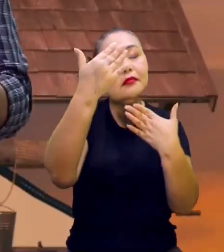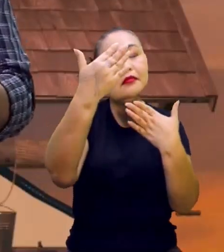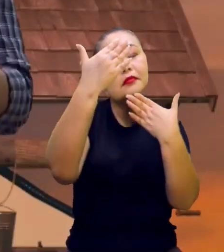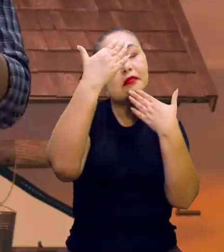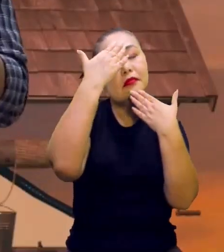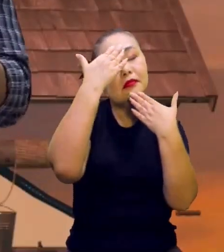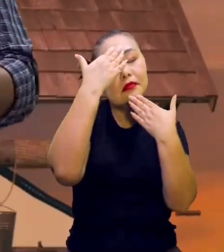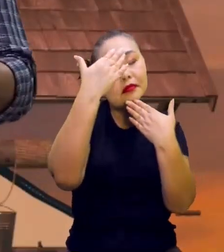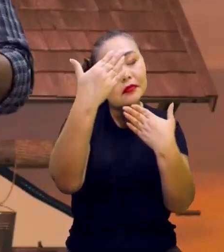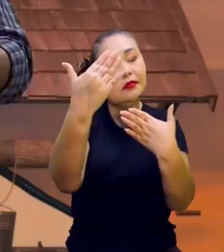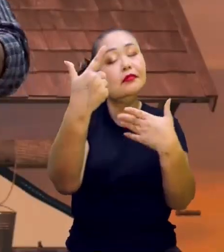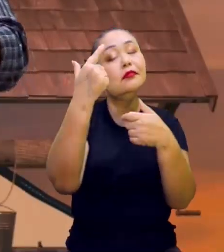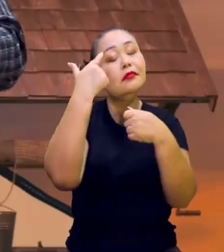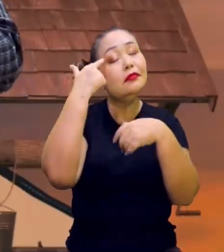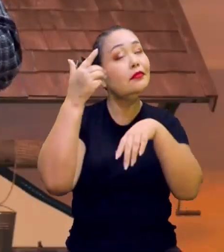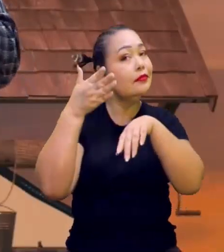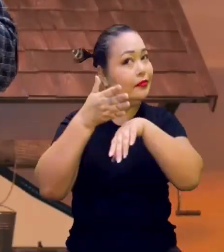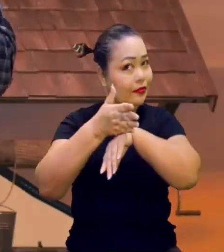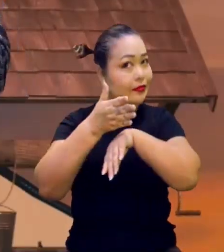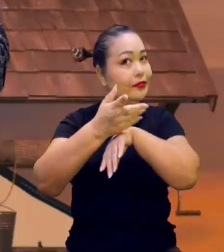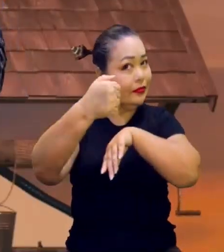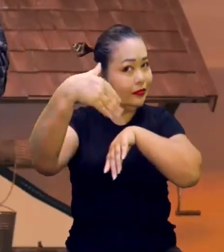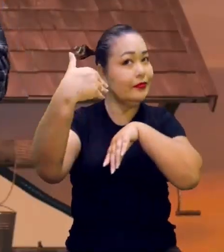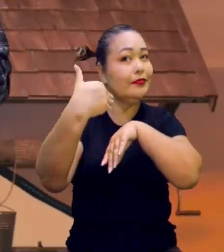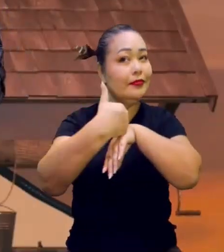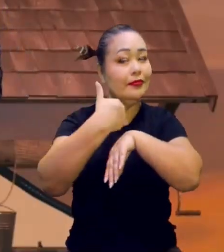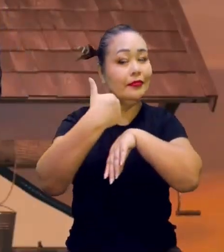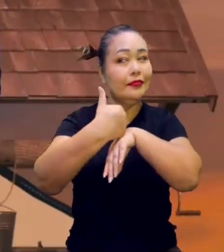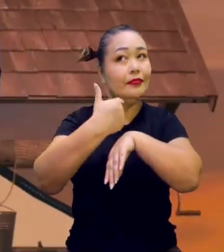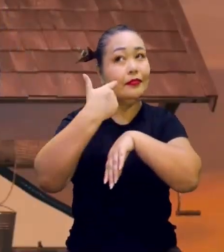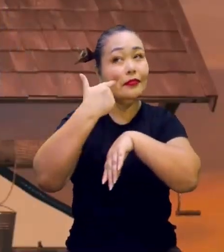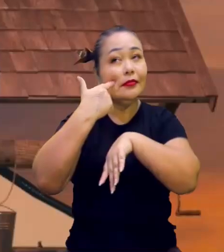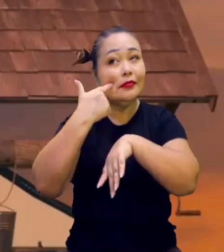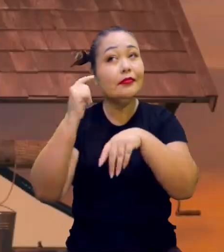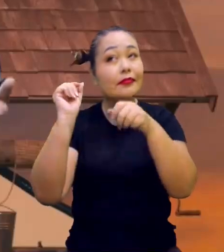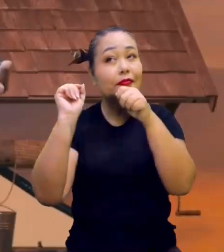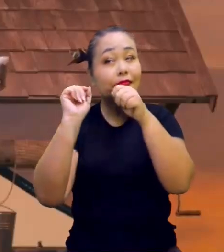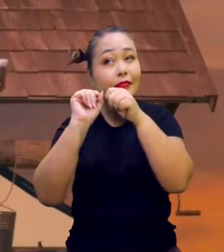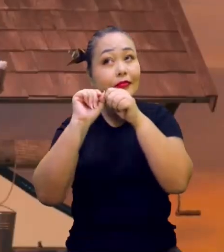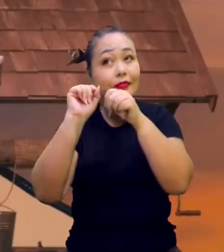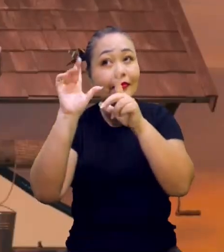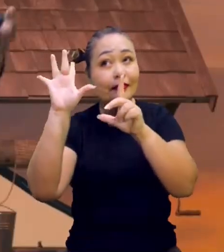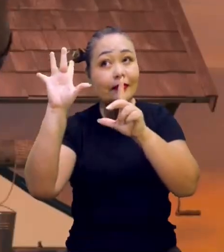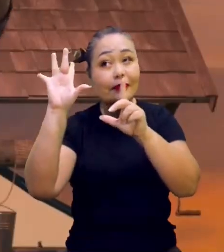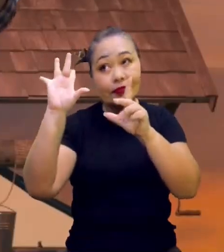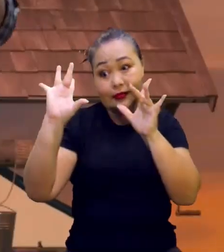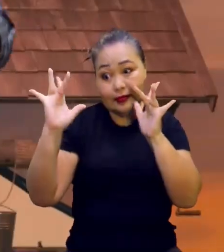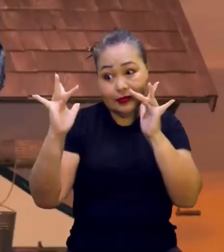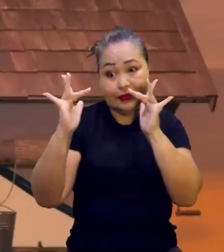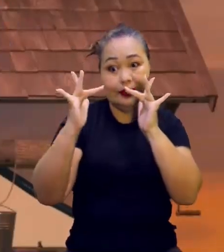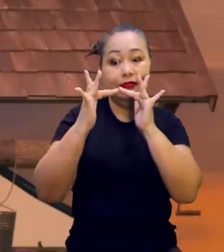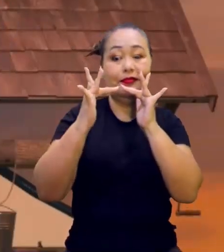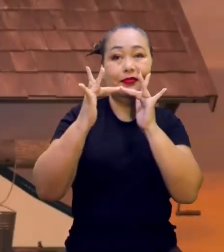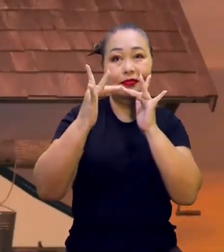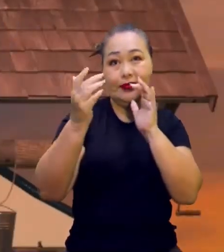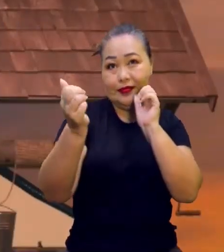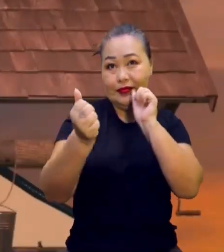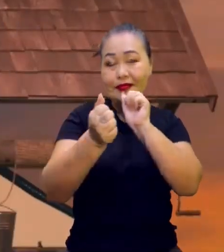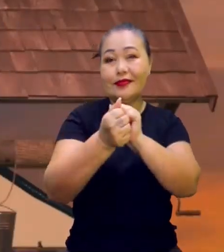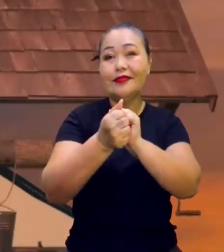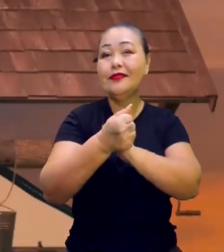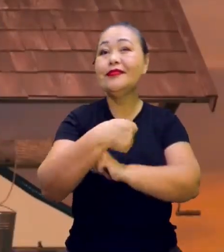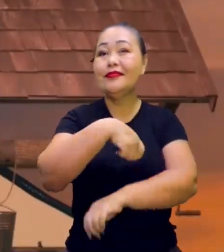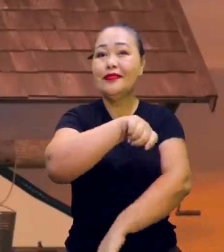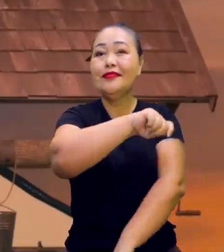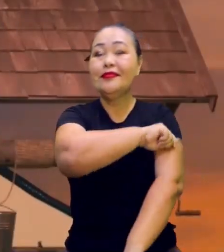de vocês e a participação em realizar esse link, essa comunicação com os nossos estudantes. E falando deles, meus queridos,